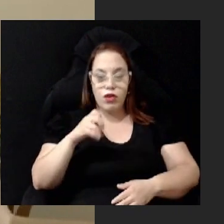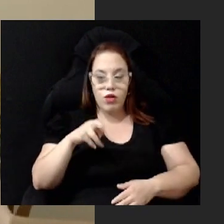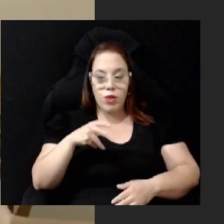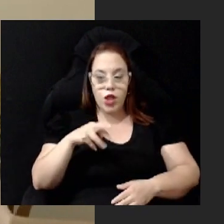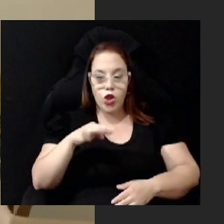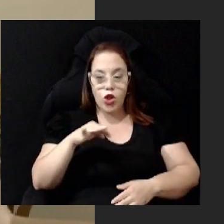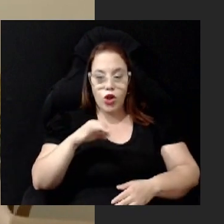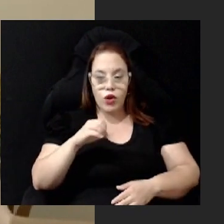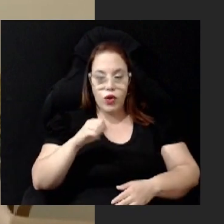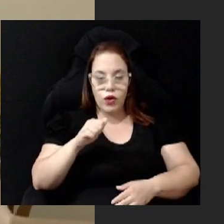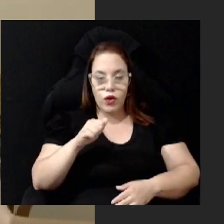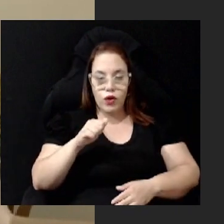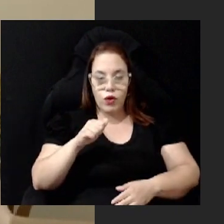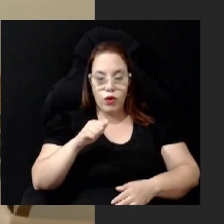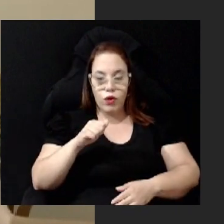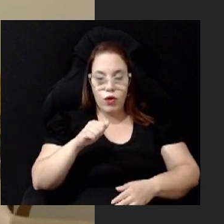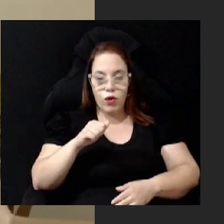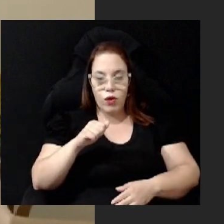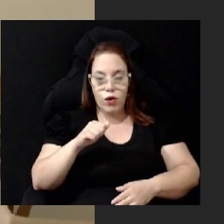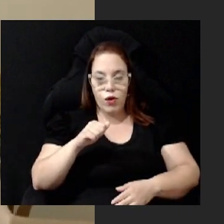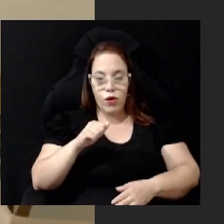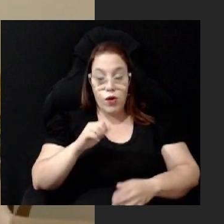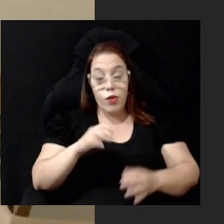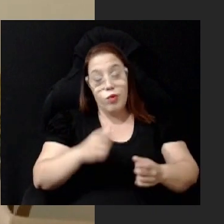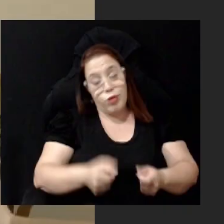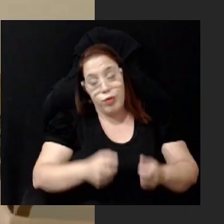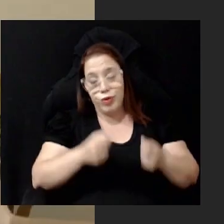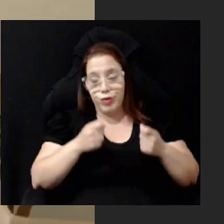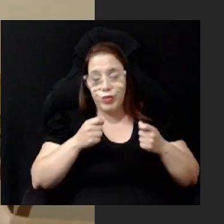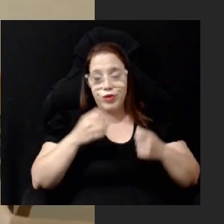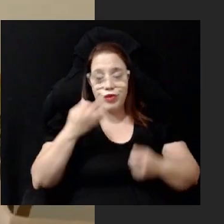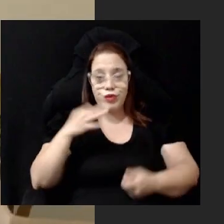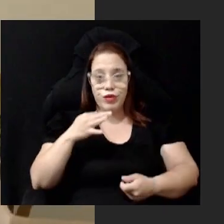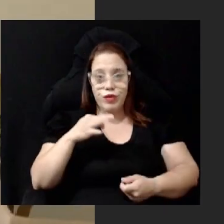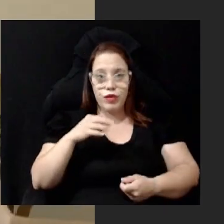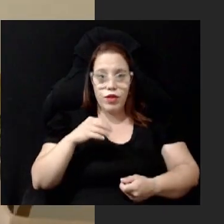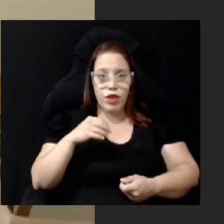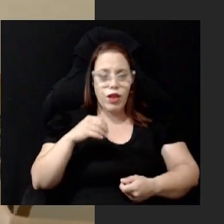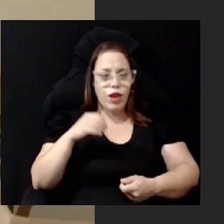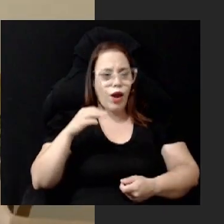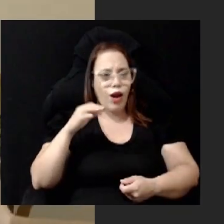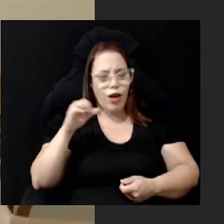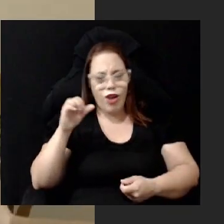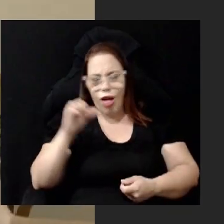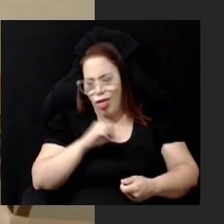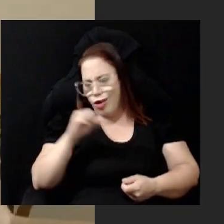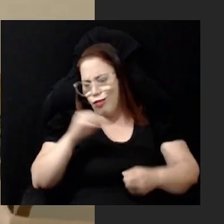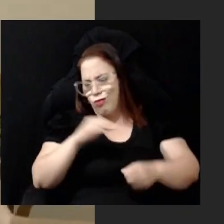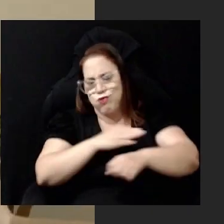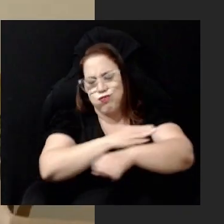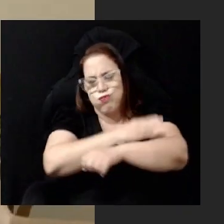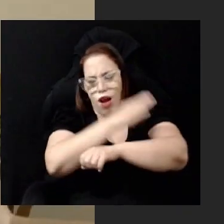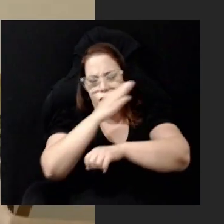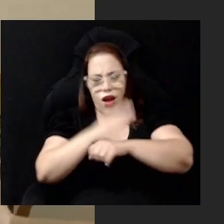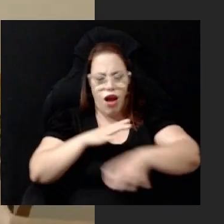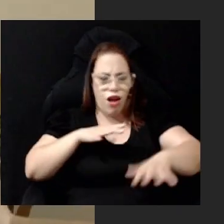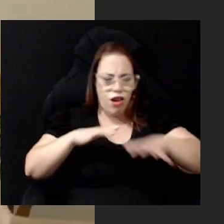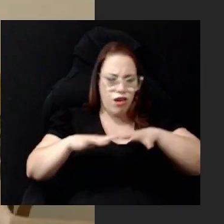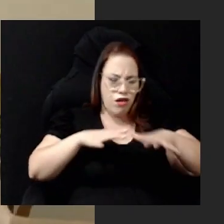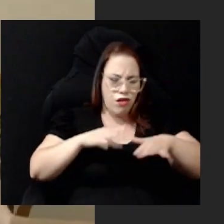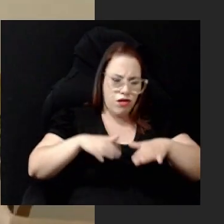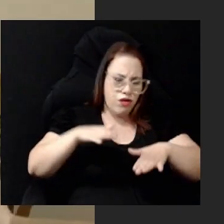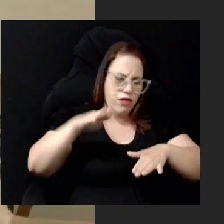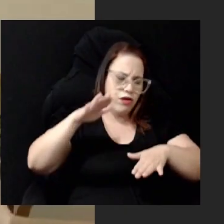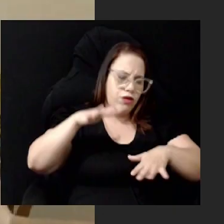dor inflamatória ou a dor muitas vezes causada pelo câncer, ela é uma dor que vai piorando ao longo do movimento ou ao longo do